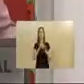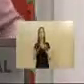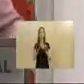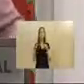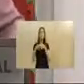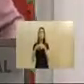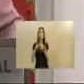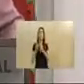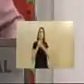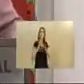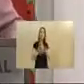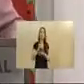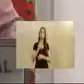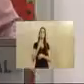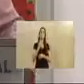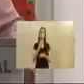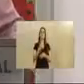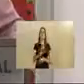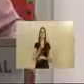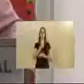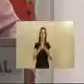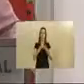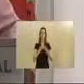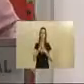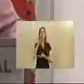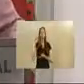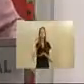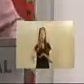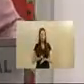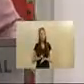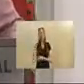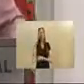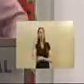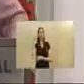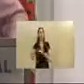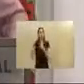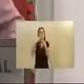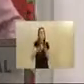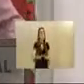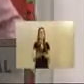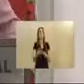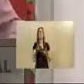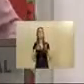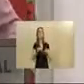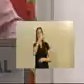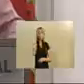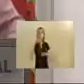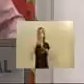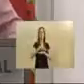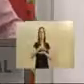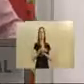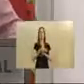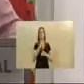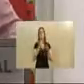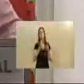toda a organização então é um prêmio dado pela furb aos participantes verá do mec